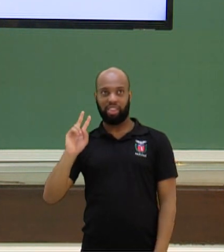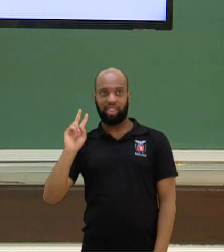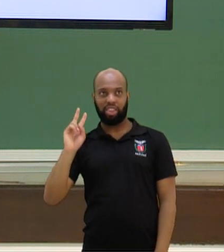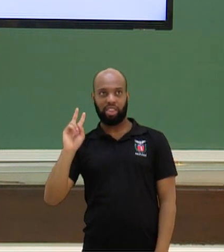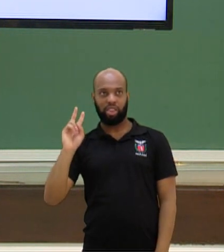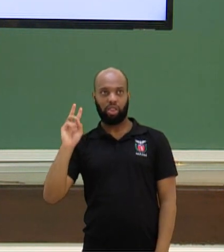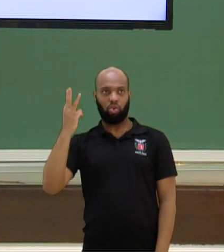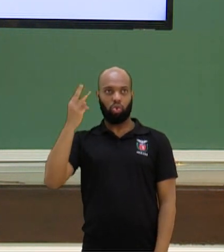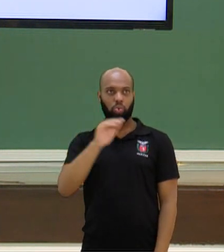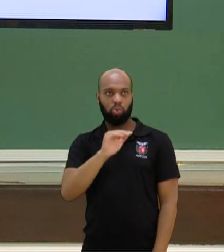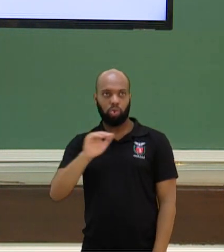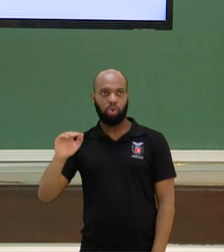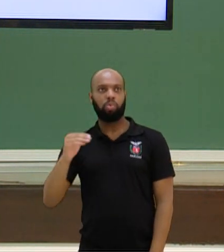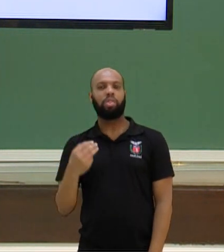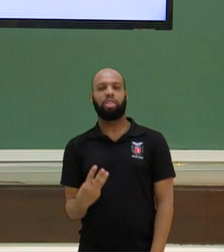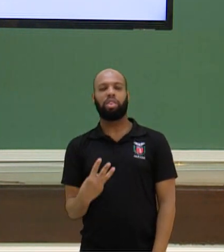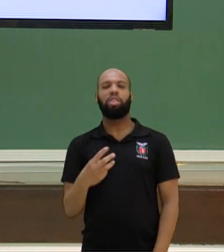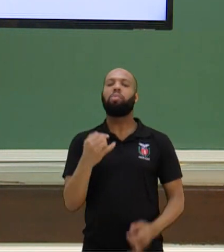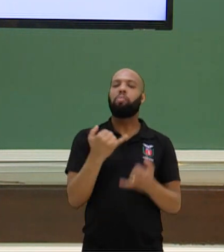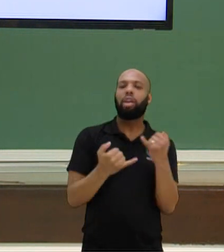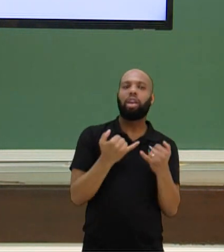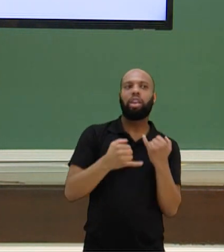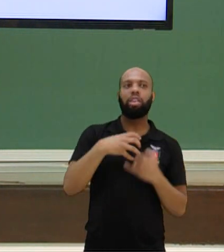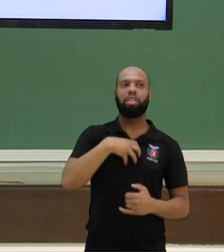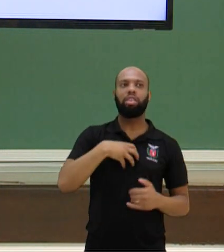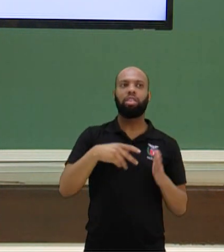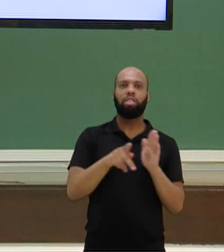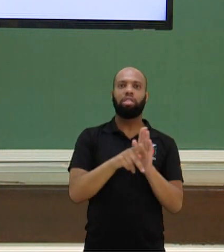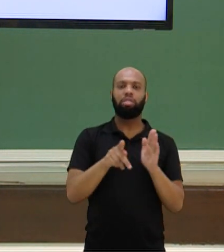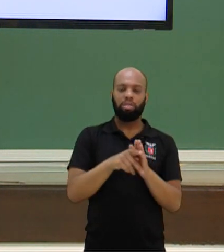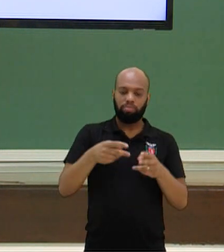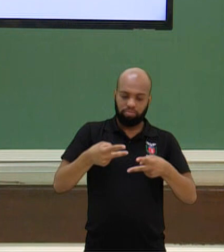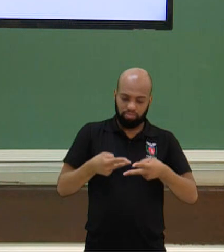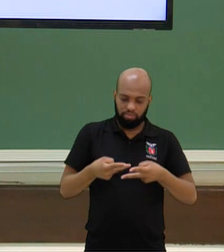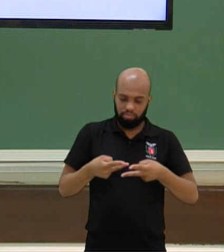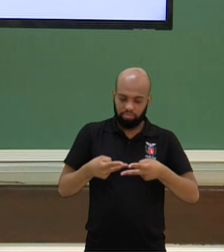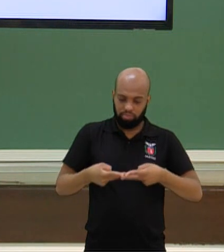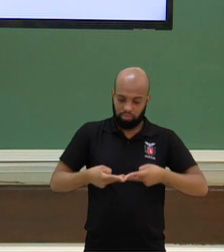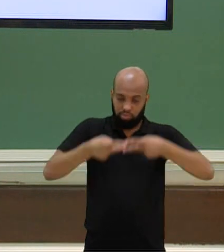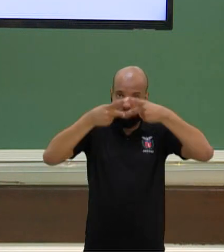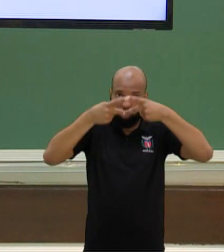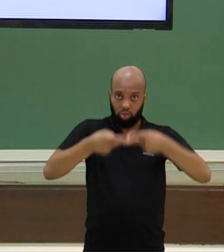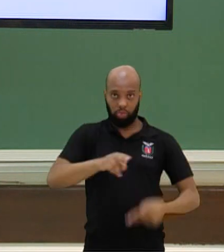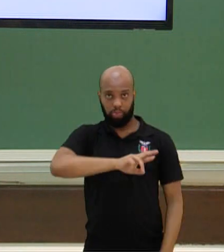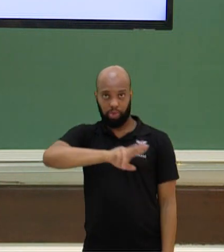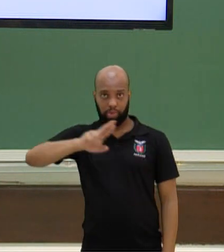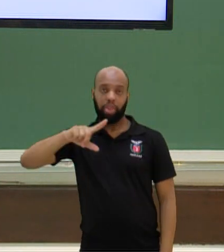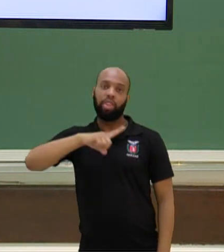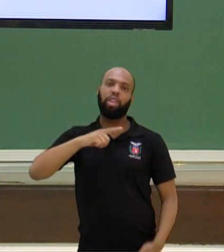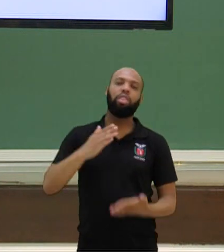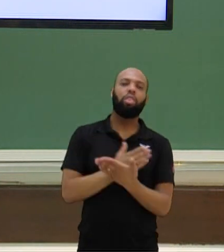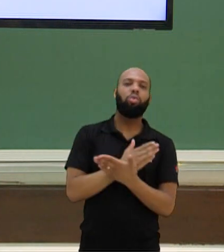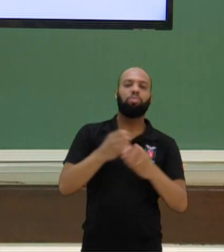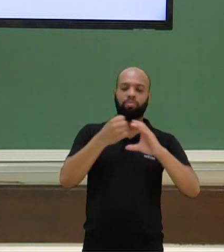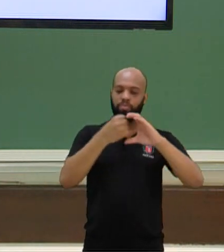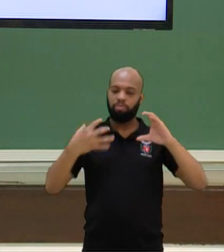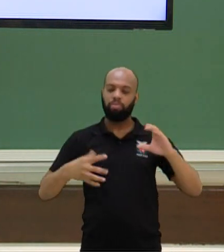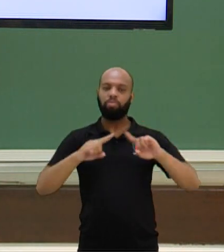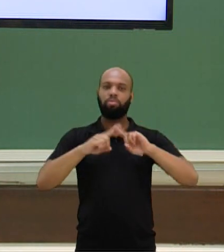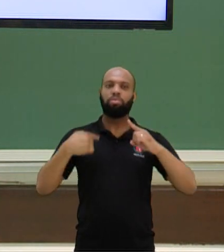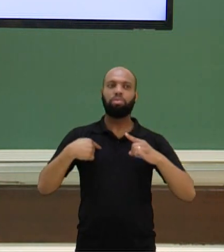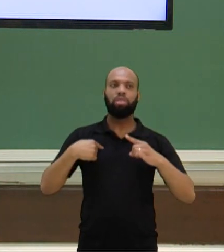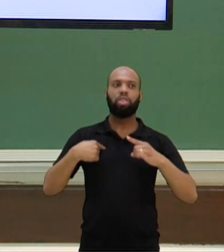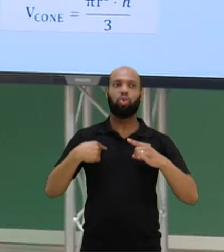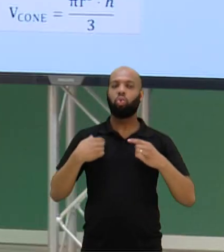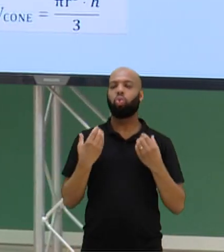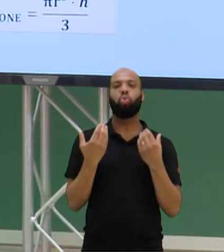se assemelhando, né, com a parte dos prismas, né? Então, elas têm algumas características, mas a professora não colocou